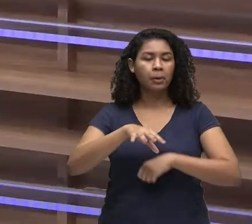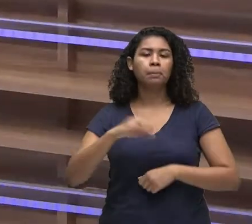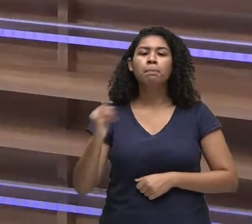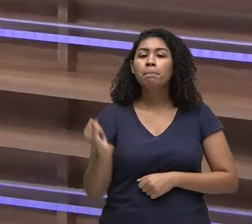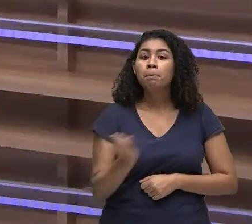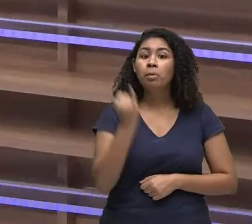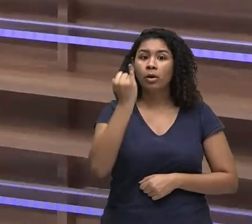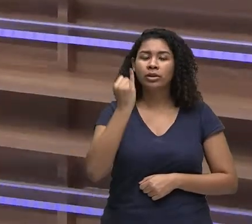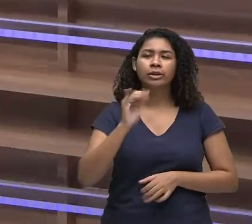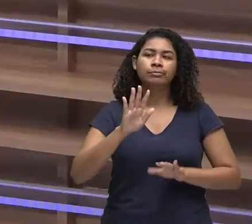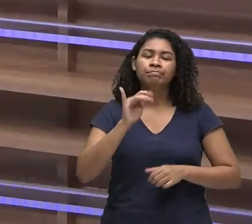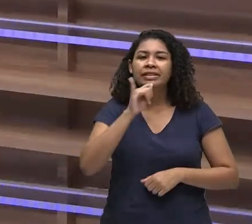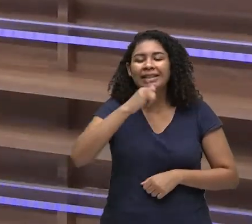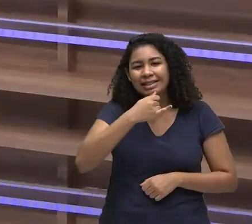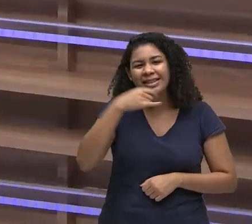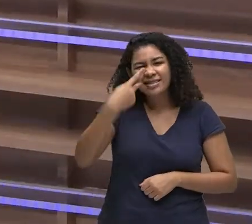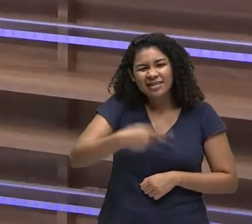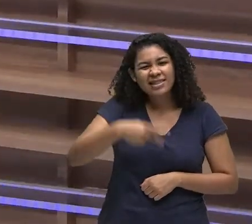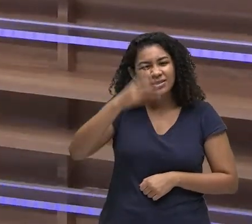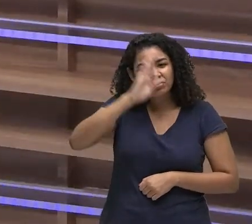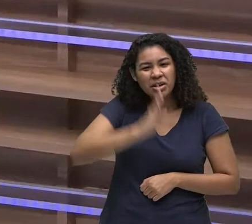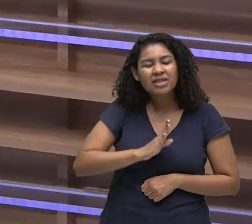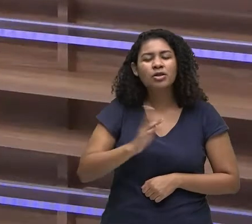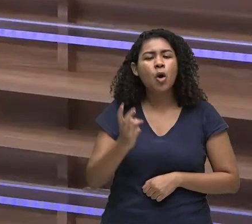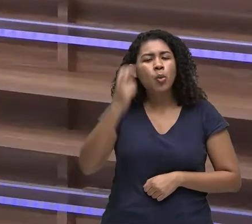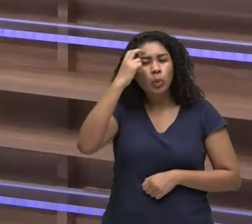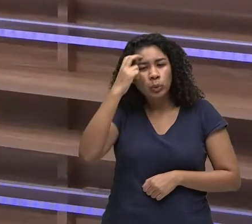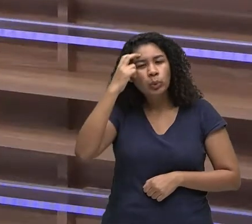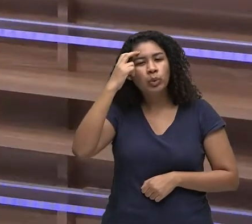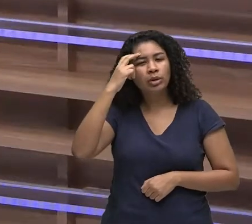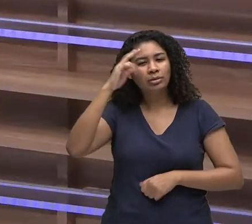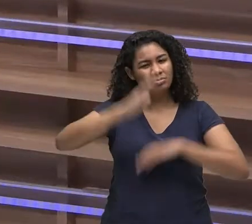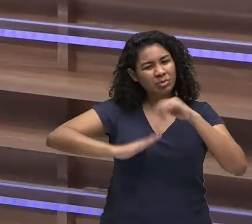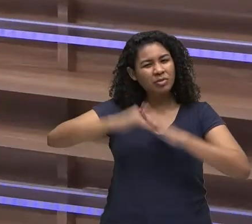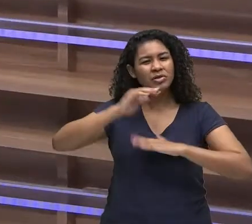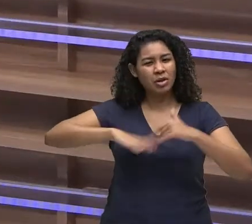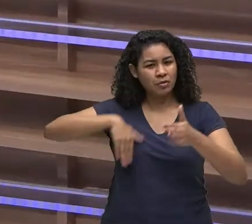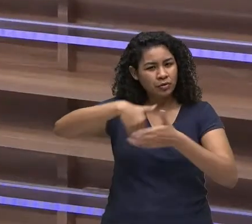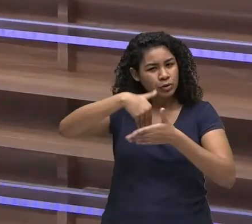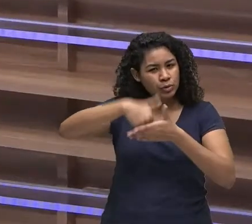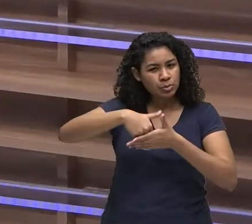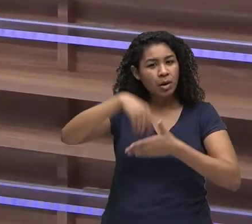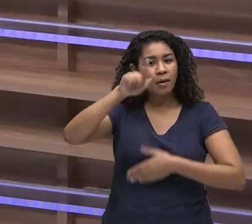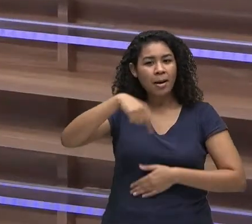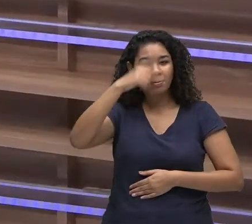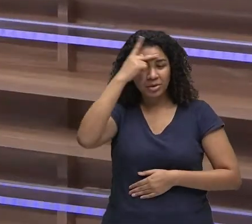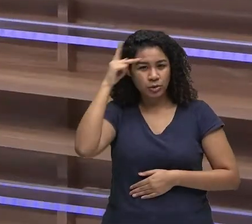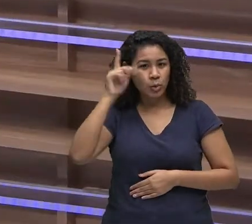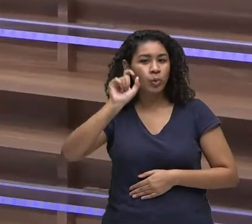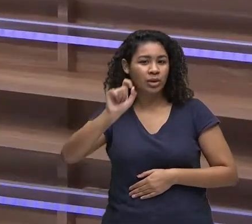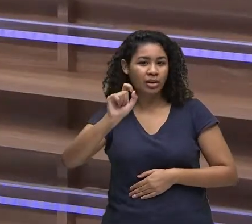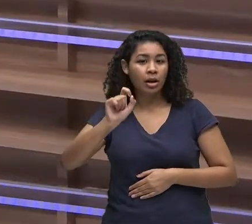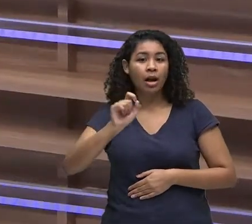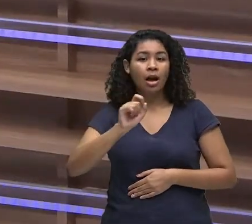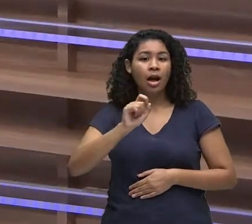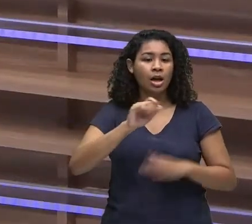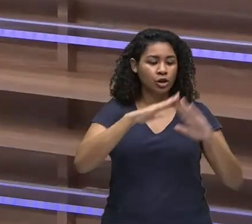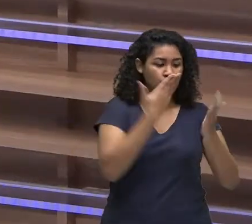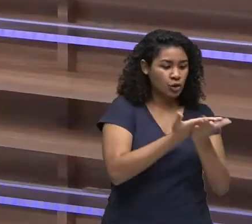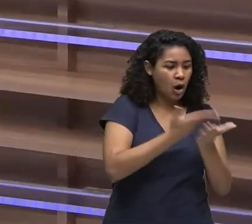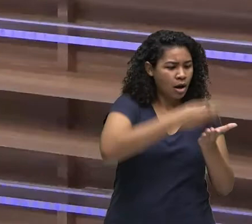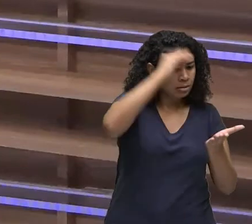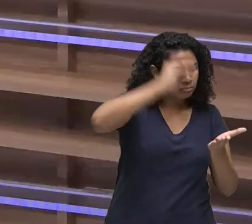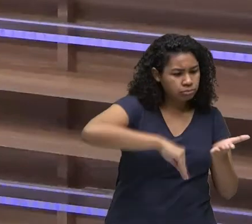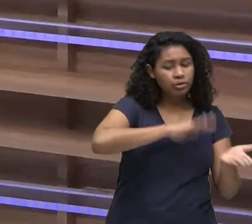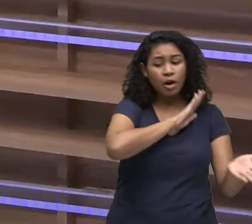importante, infelizmente no Brasil, a cultura do jogador de futebol é aquele cara que fugia da escola para ir jogar bola, ou